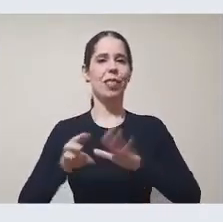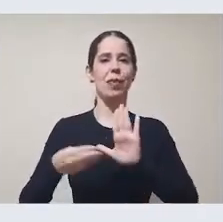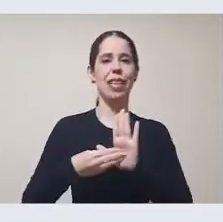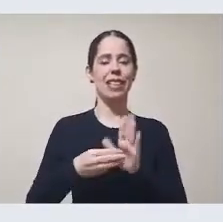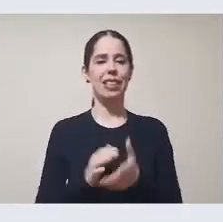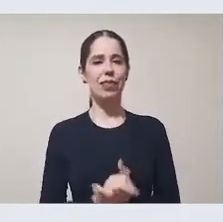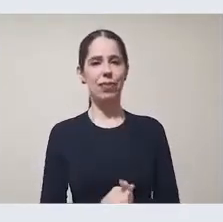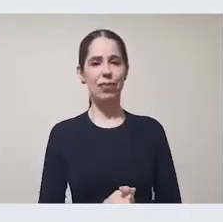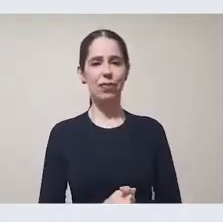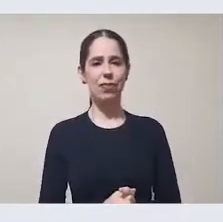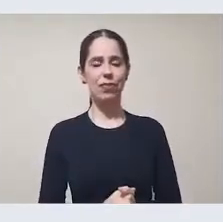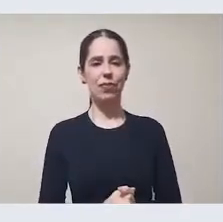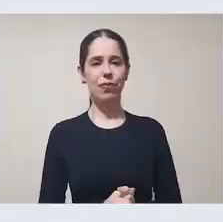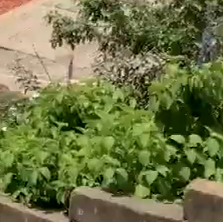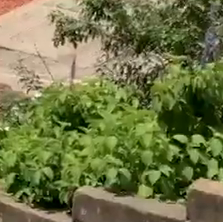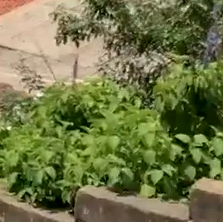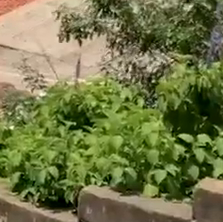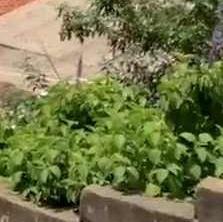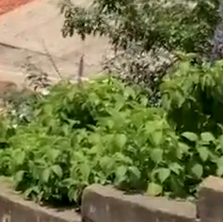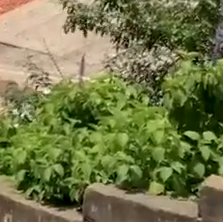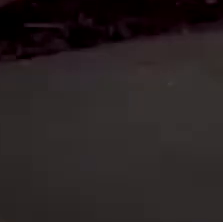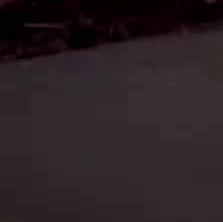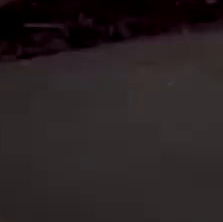Eu sou uma artesã.